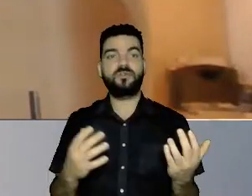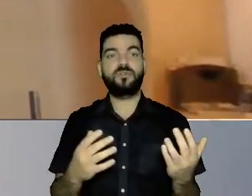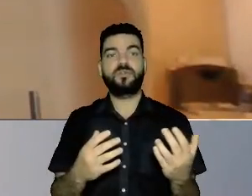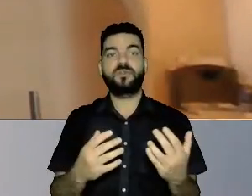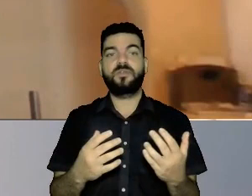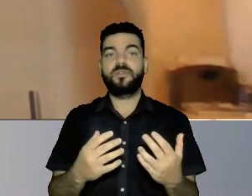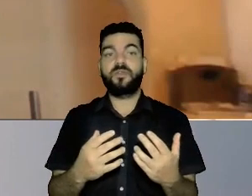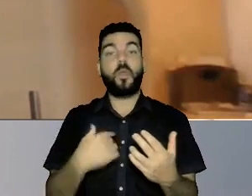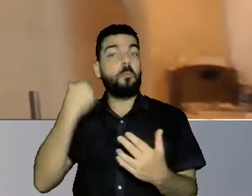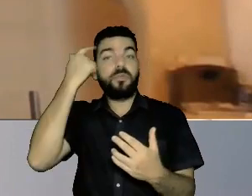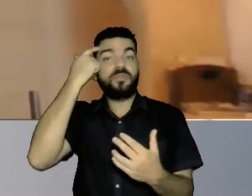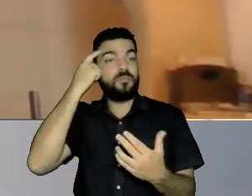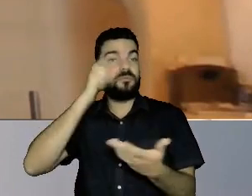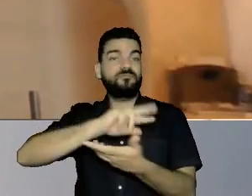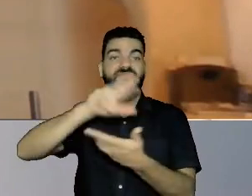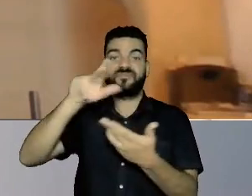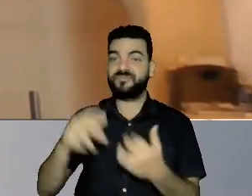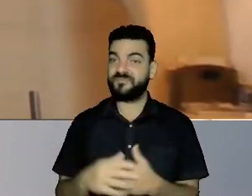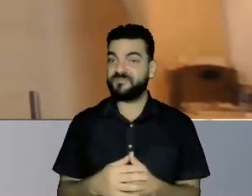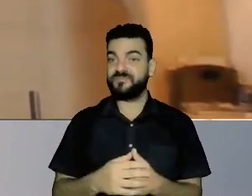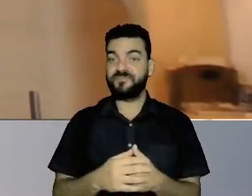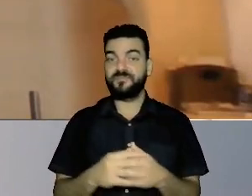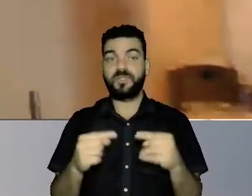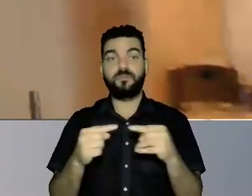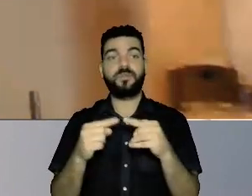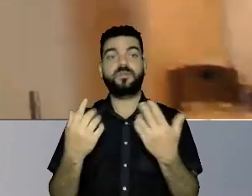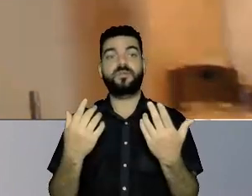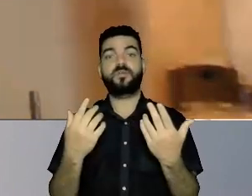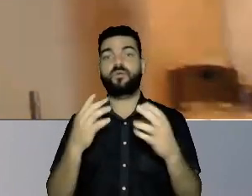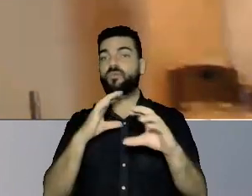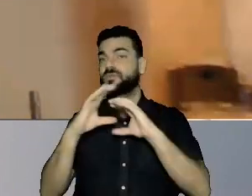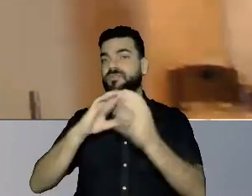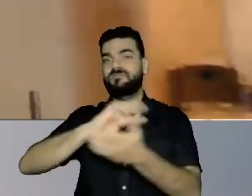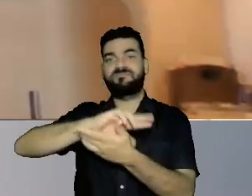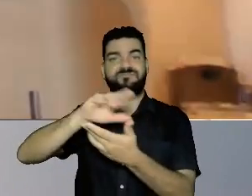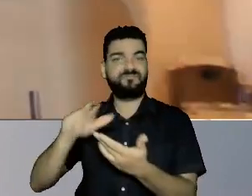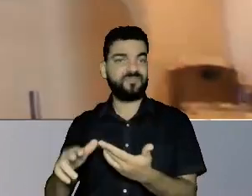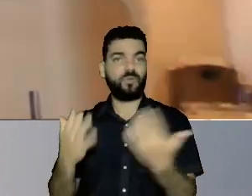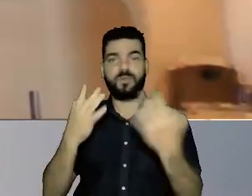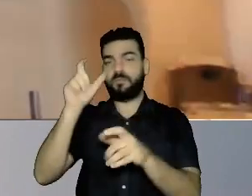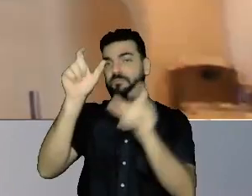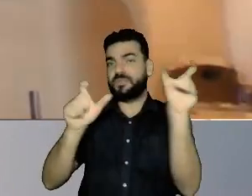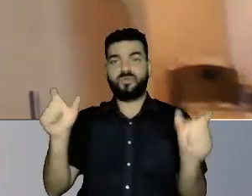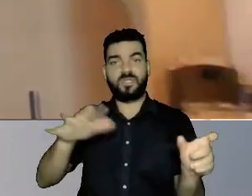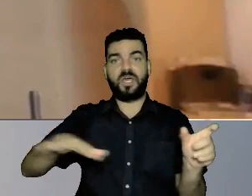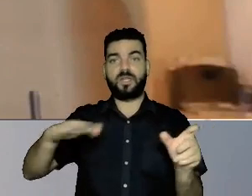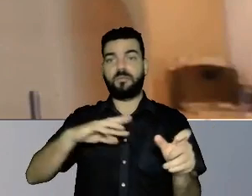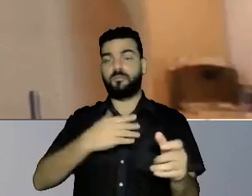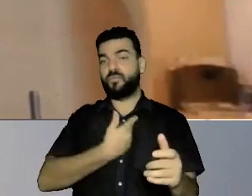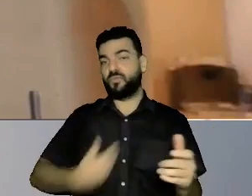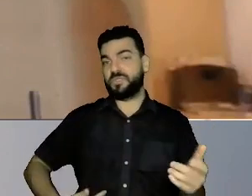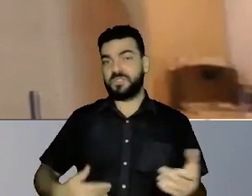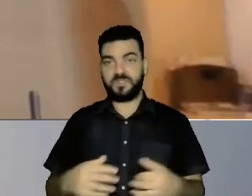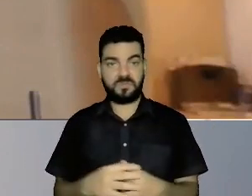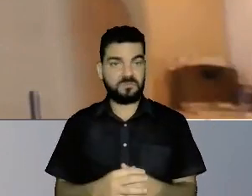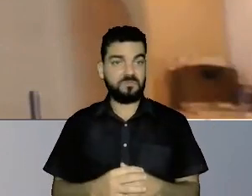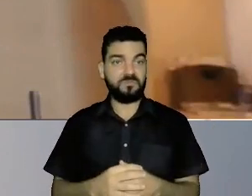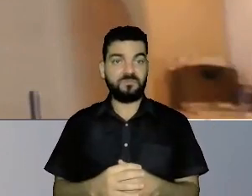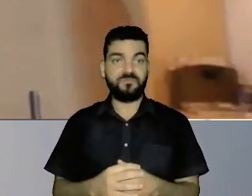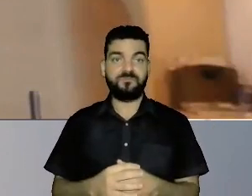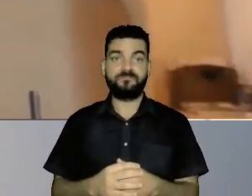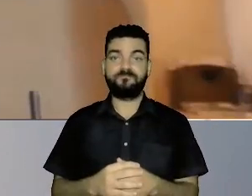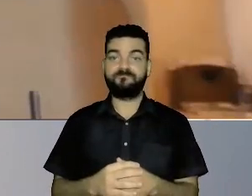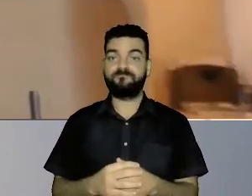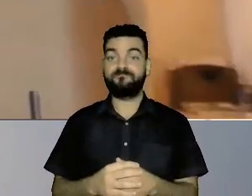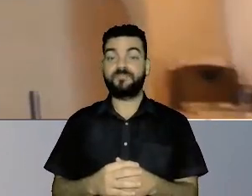ideias diferentes conceitos de diferentes pessoas no espaço público. E tem sido sempre,